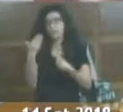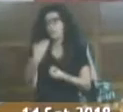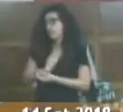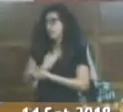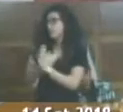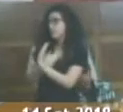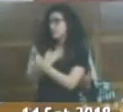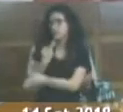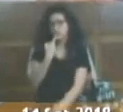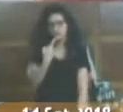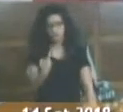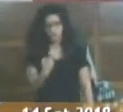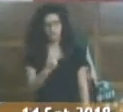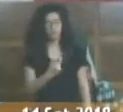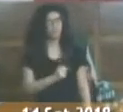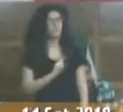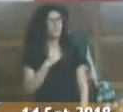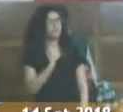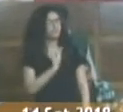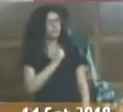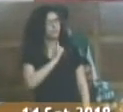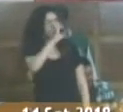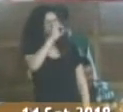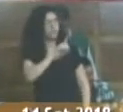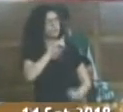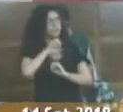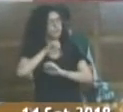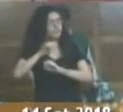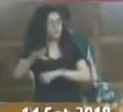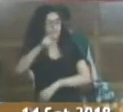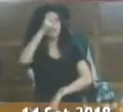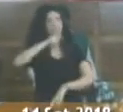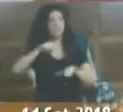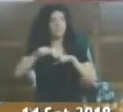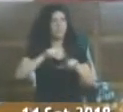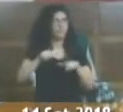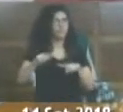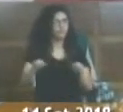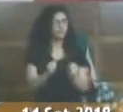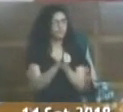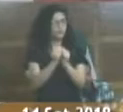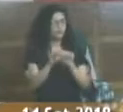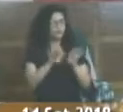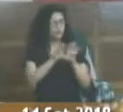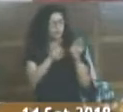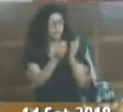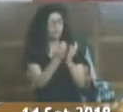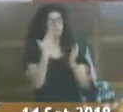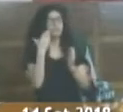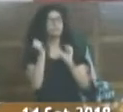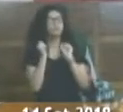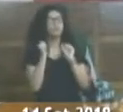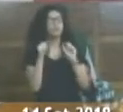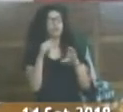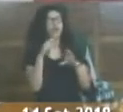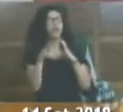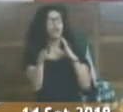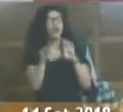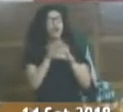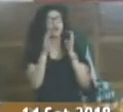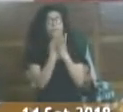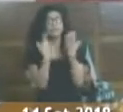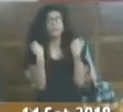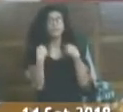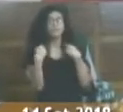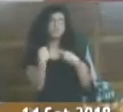aqui colocou, né? A gente tem o direito da educação, mas que ela seja também trabalhada junto com a comunidade, para saber o que, que essa comunidade precisa,